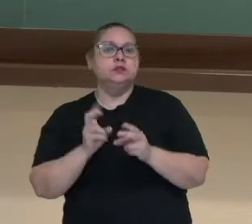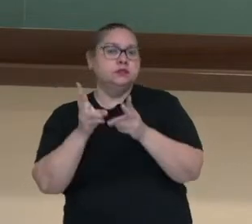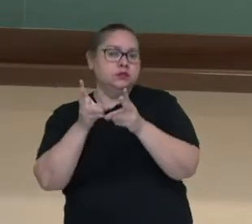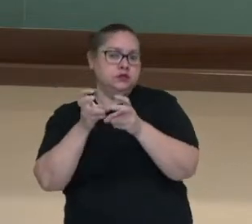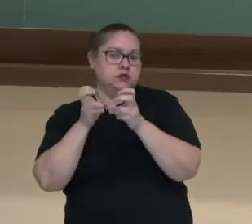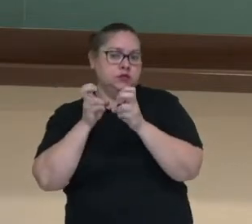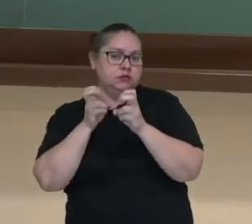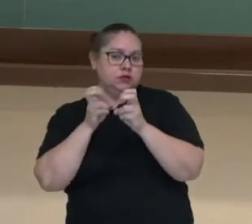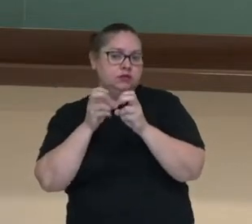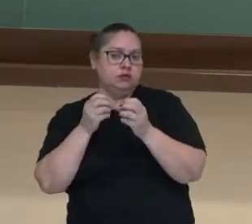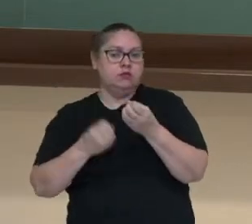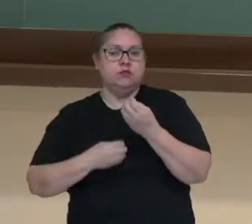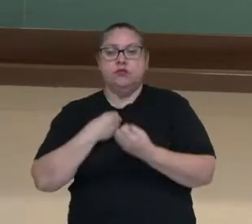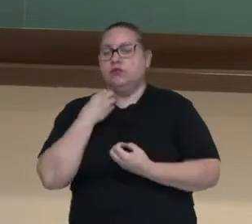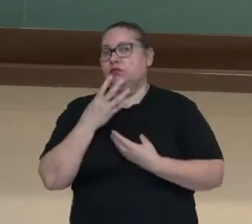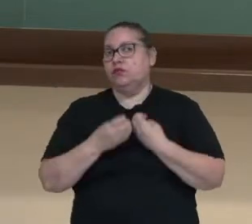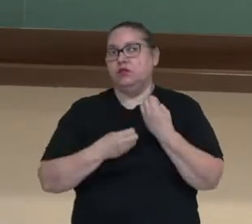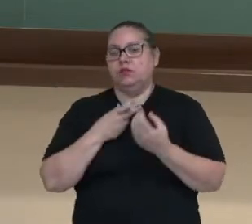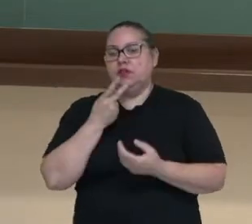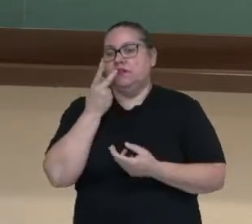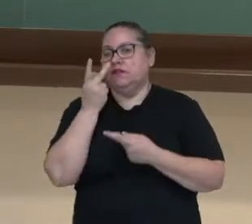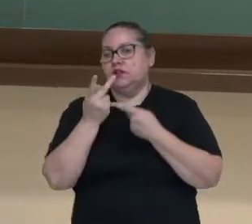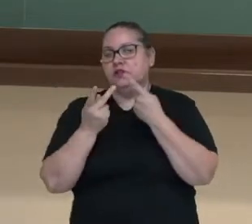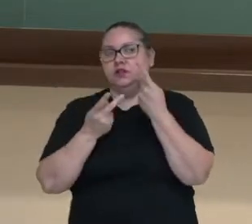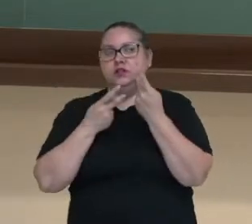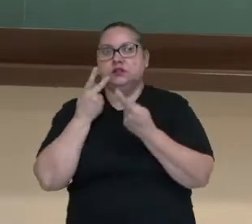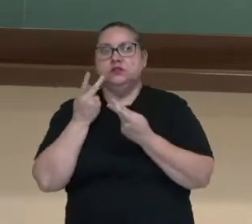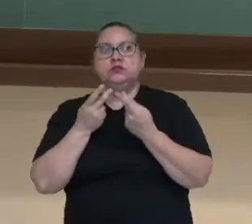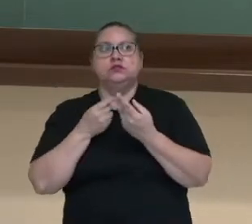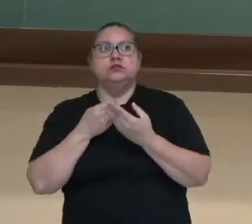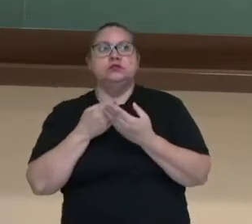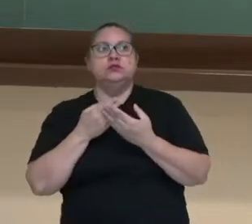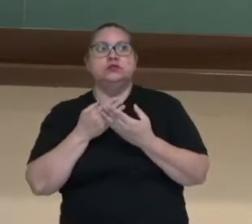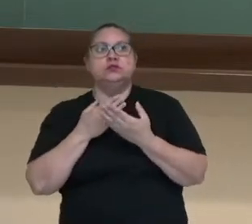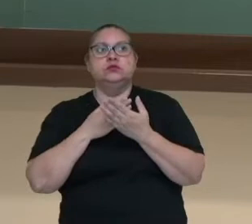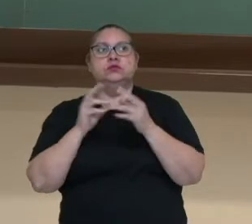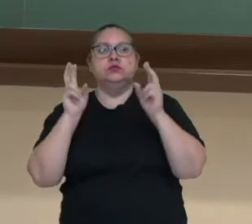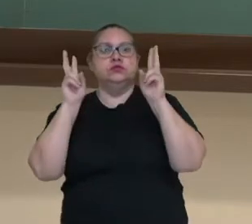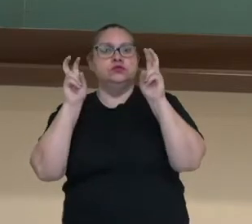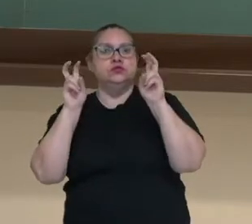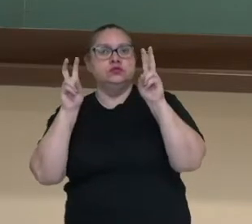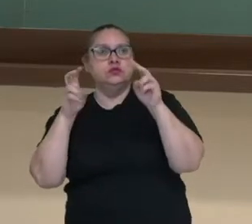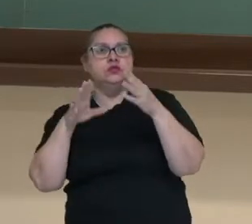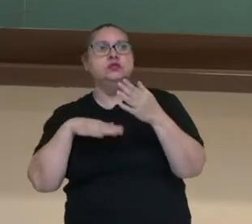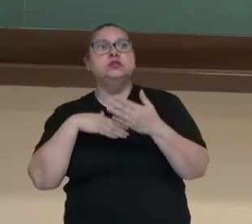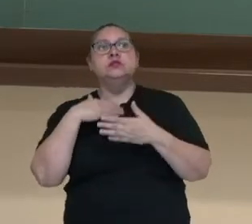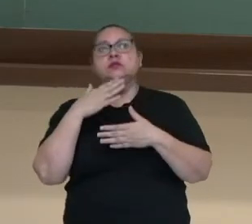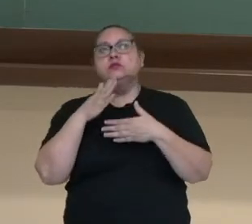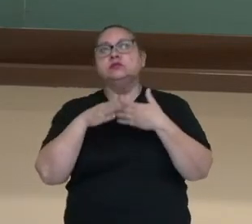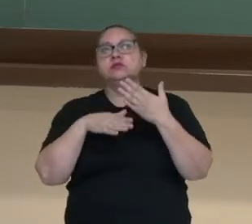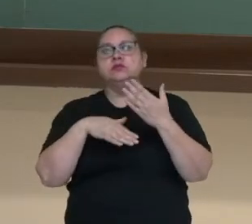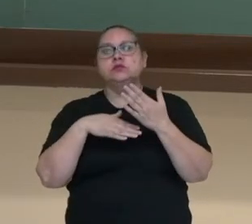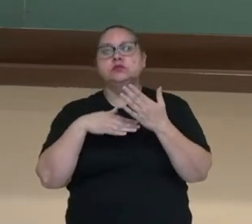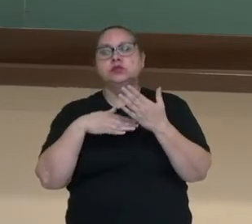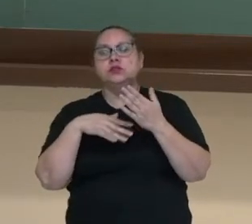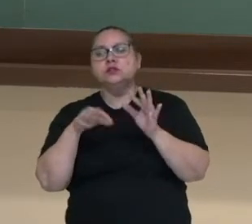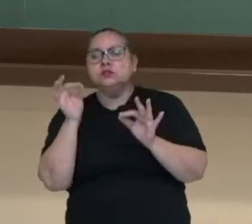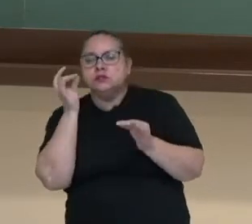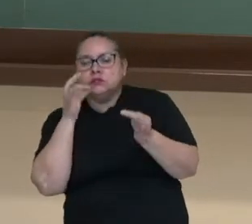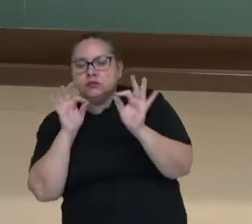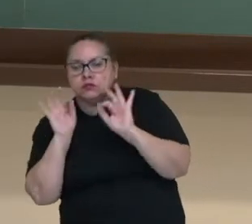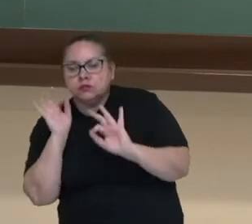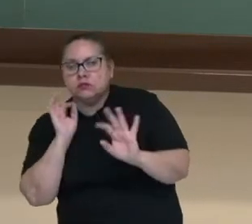Perceba o poema falando, né, desde o título, tá? Faz uma análise